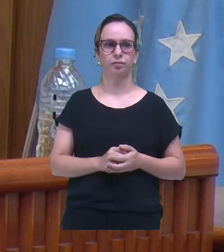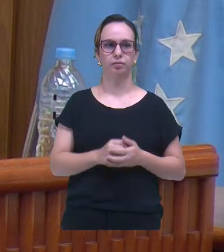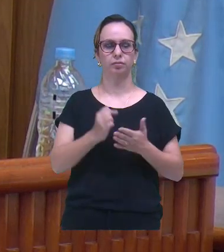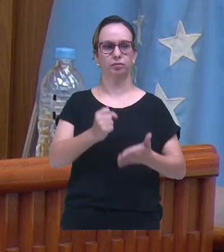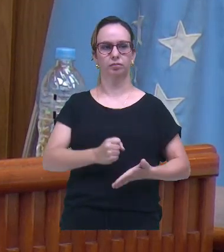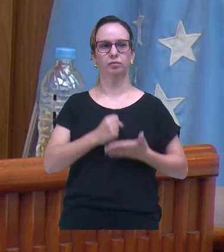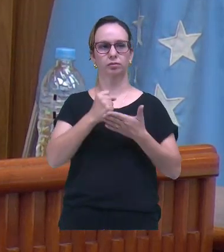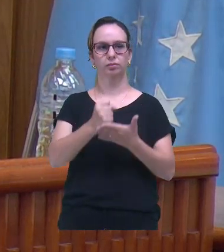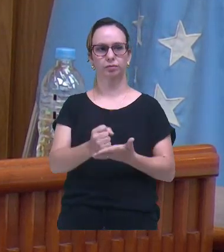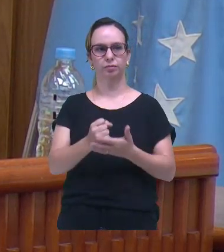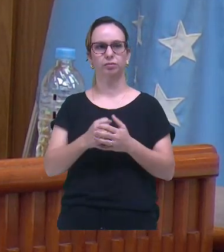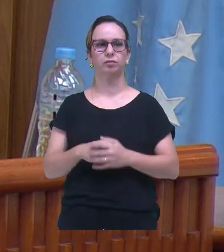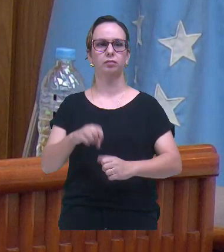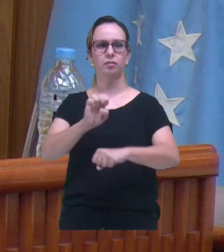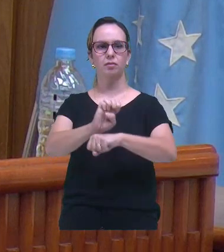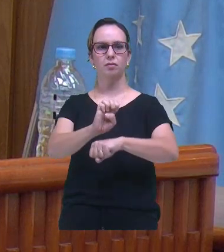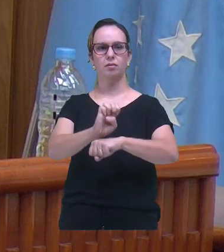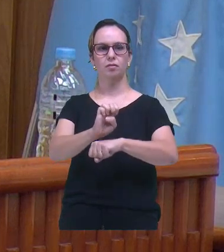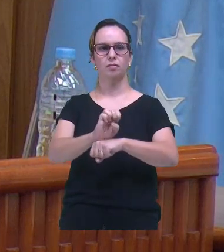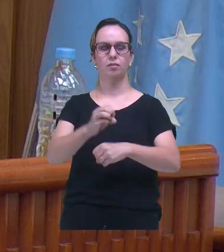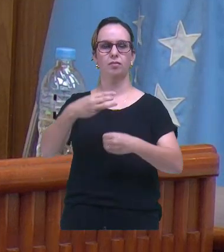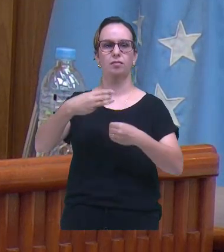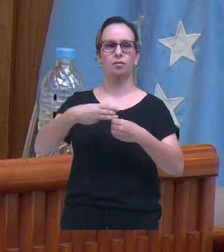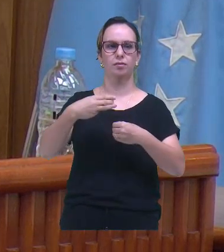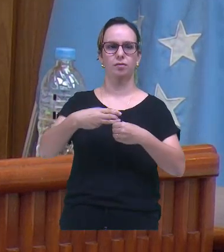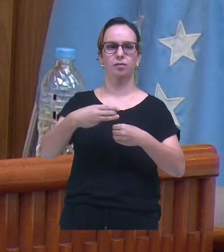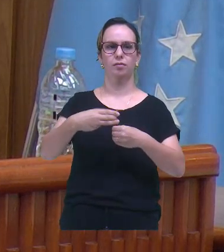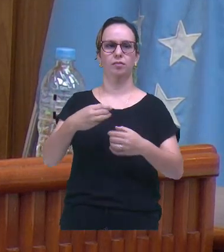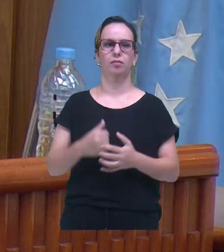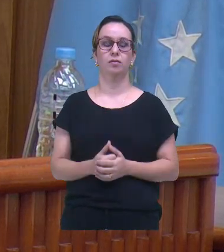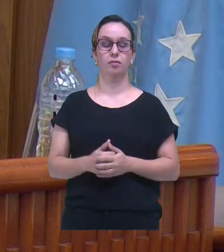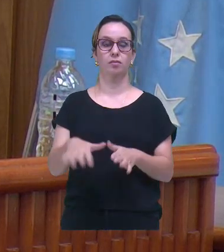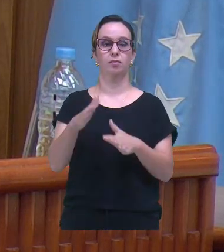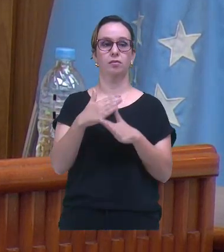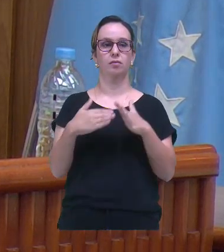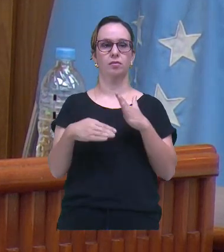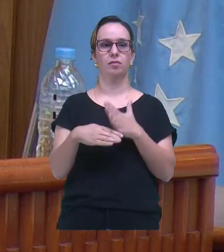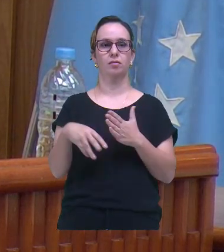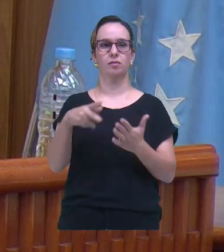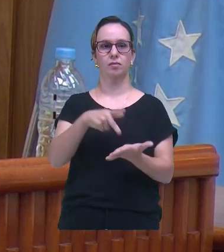hospitalar, estadual e municipal. Enfim, todos que fazem